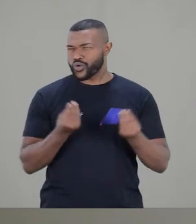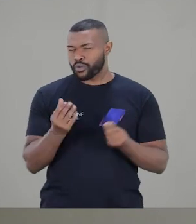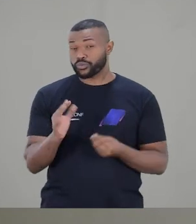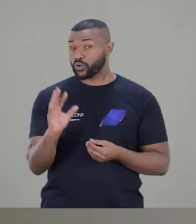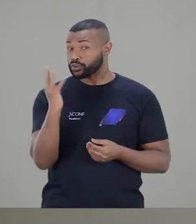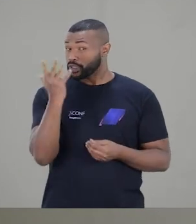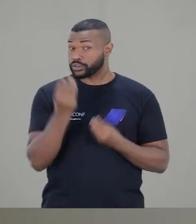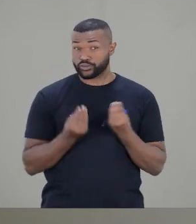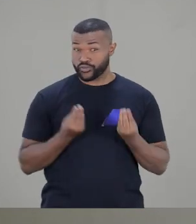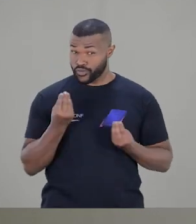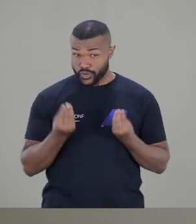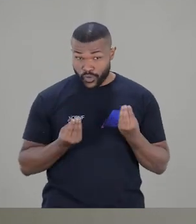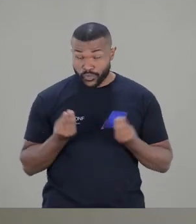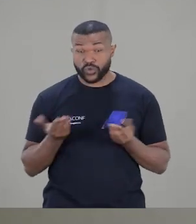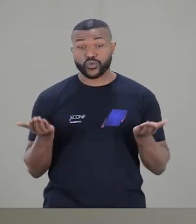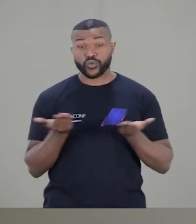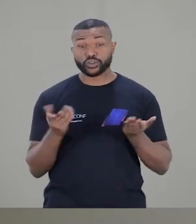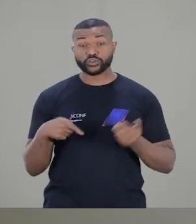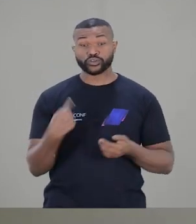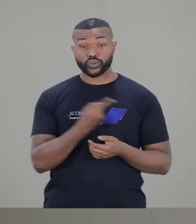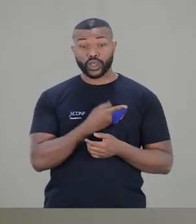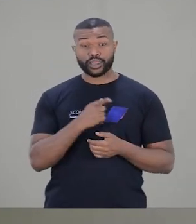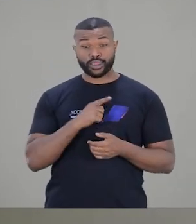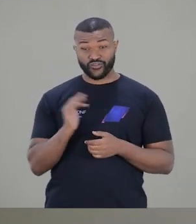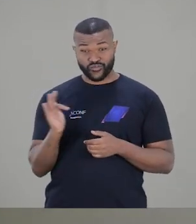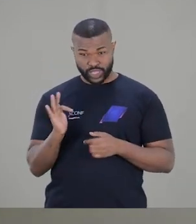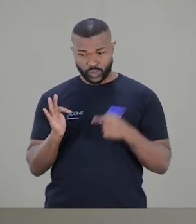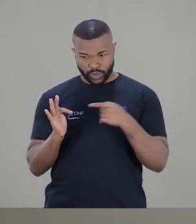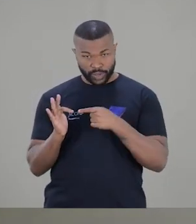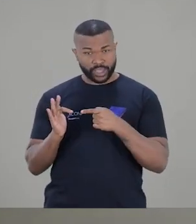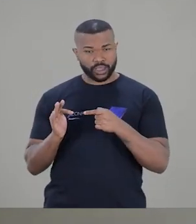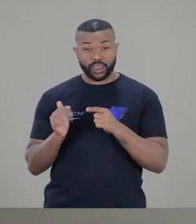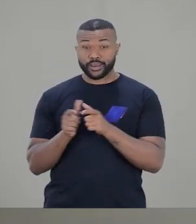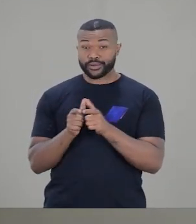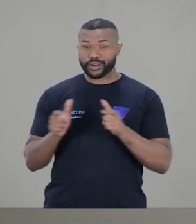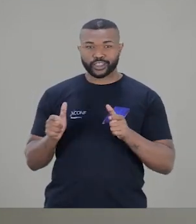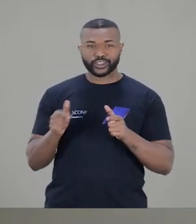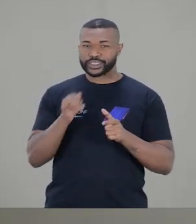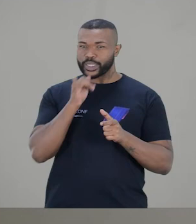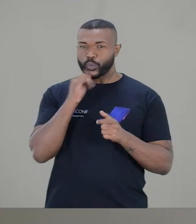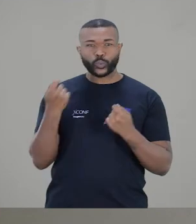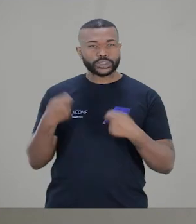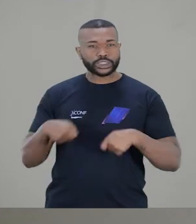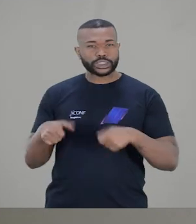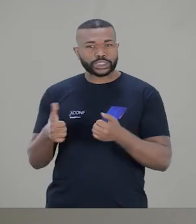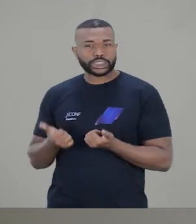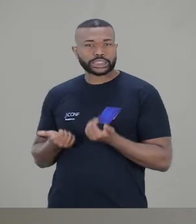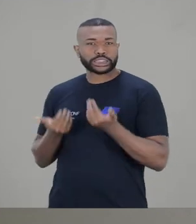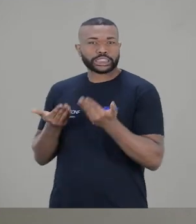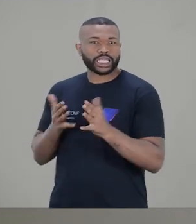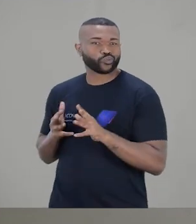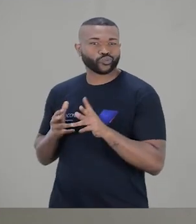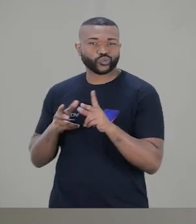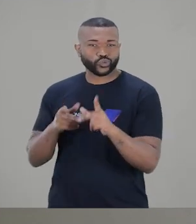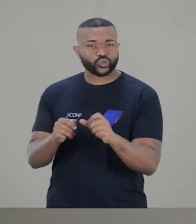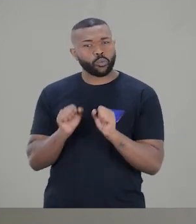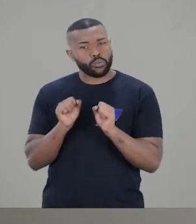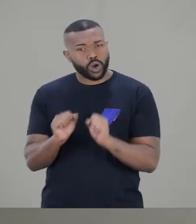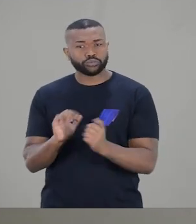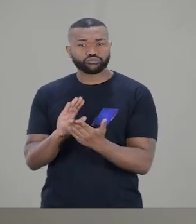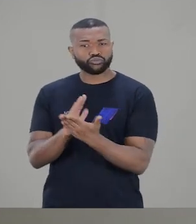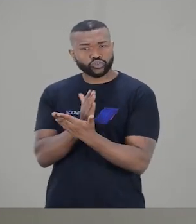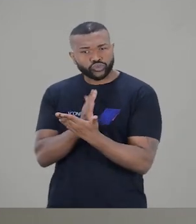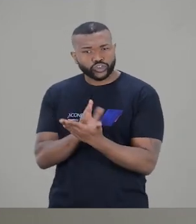isso funciona? Como que aconteceu? Hoje a gente tem uma feature grande, mas ela não precisa ser entregue de uma vez. Ela pode